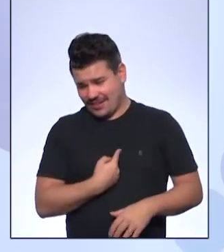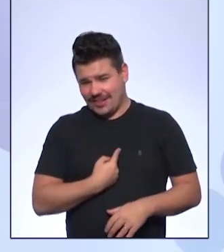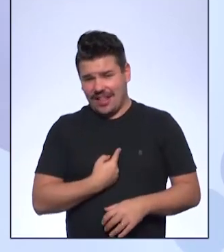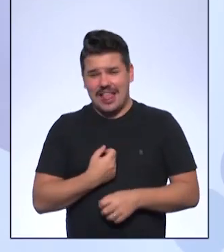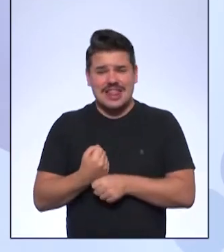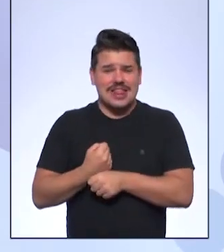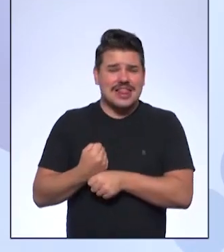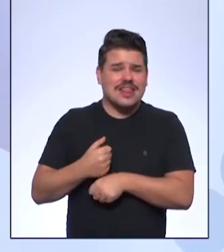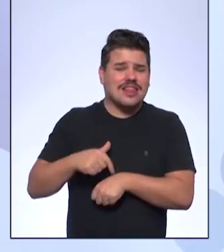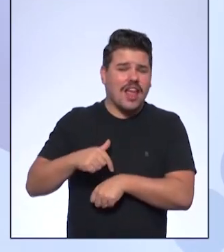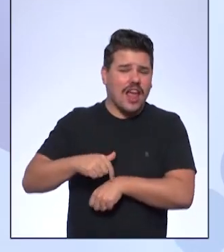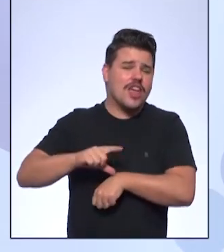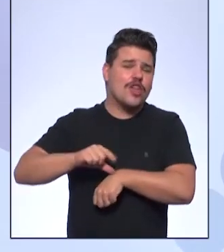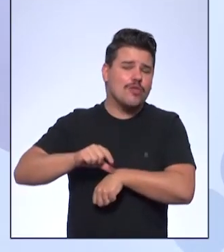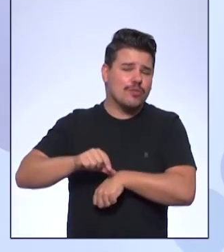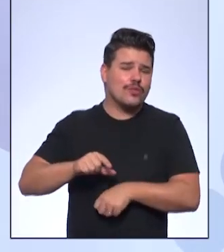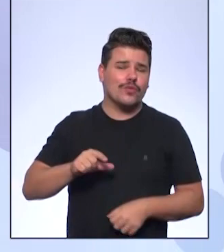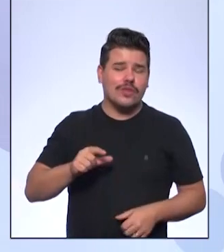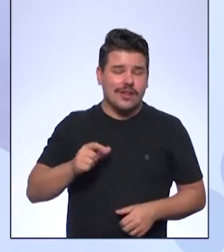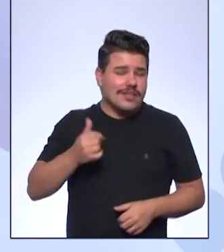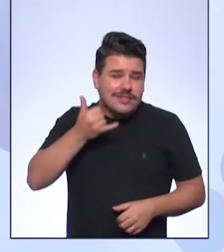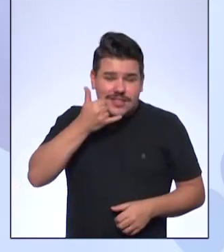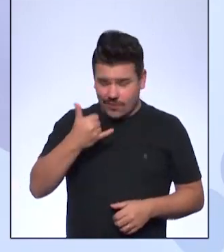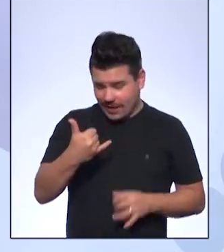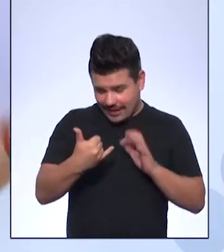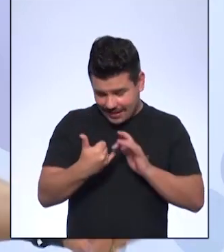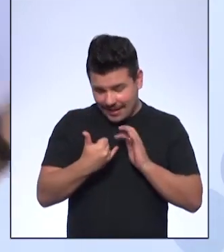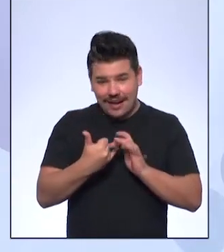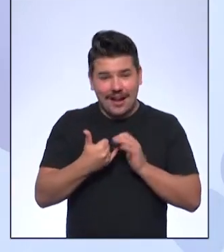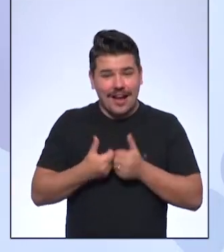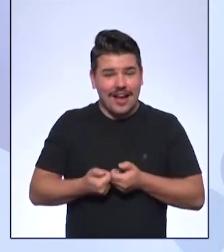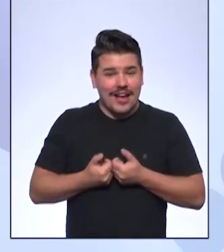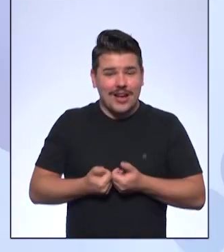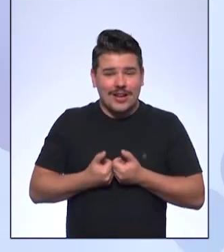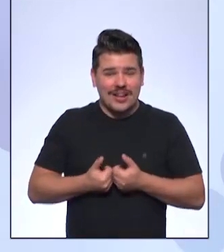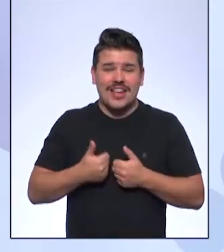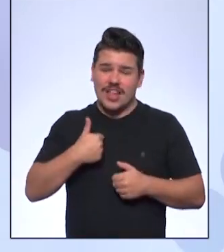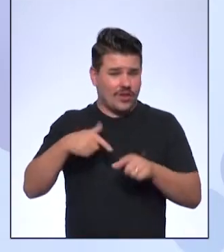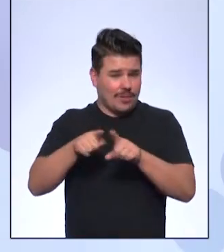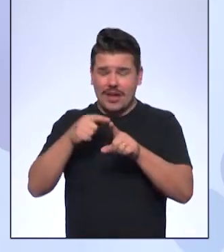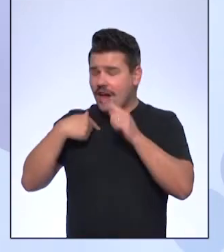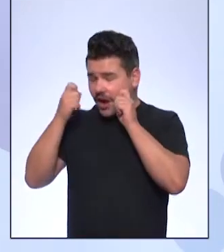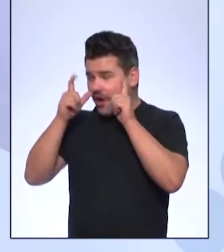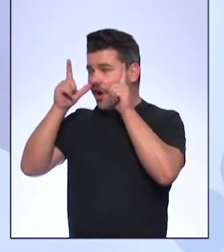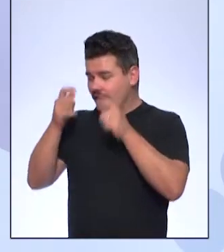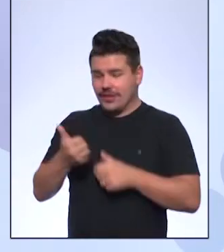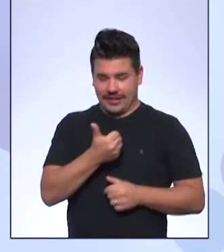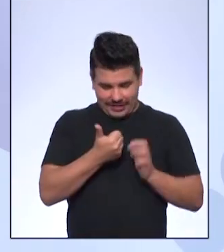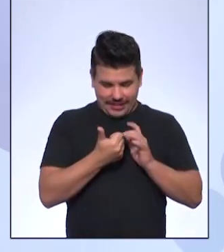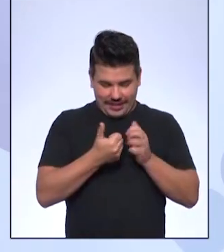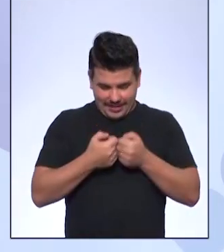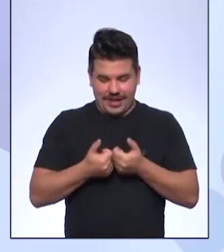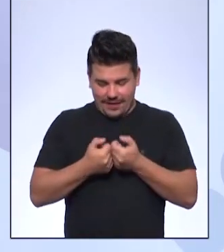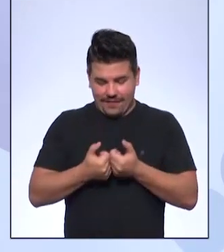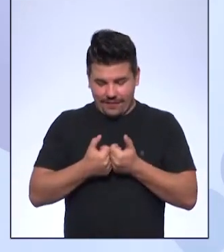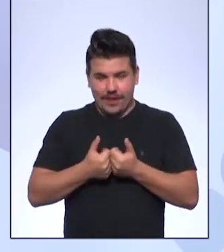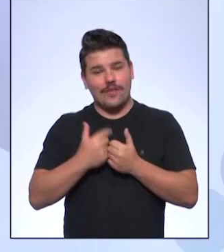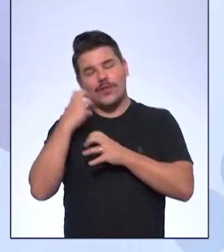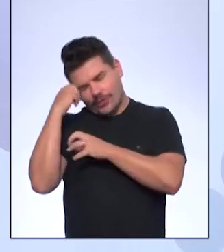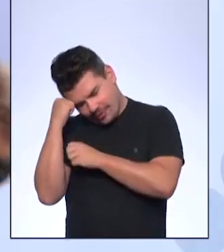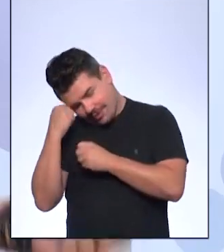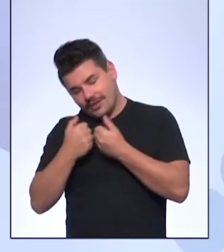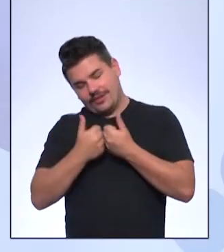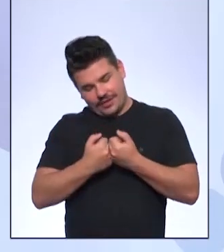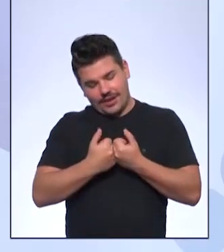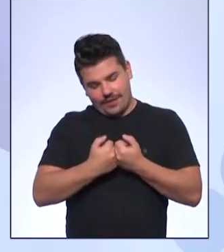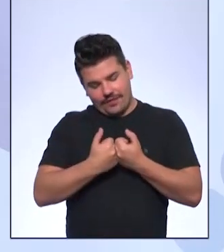Basicamente, a gente fica o dia inteiro, né? Eu não posso me excluir disso, porque quando eu acordo, eu já pego o telefone, eu vou dormir, a última coisa que eu olho, assim, se eu não estou lendo